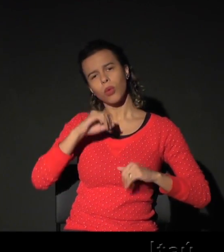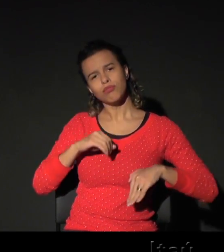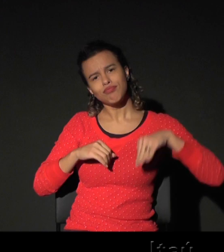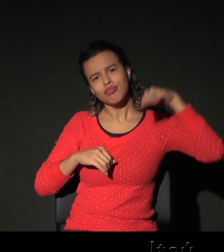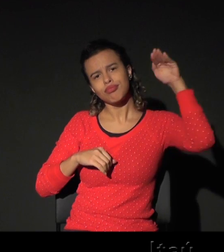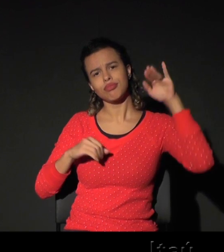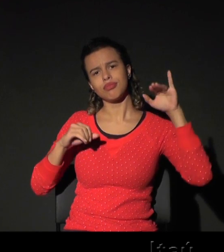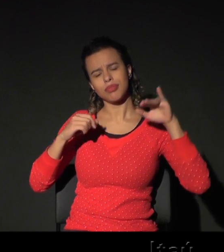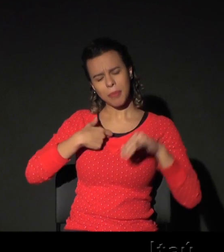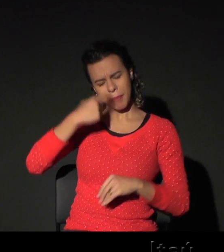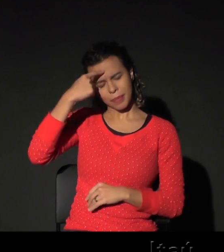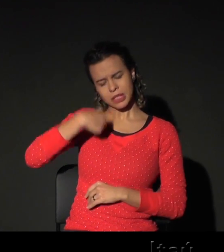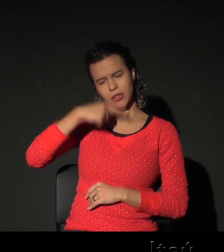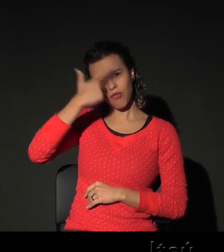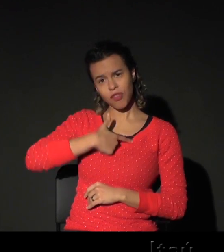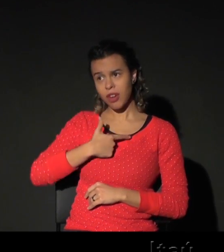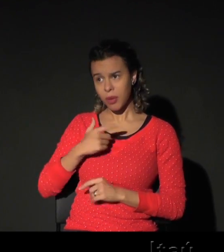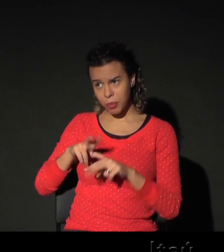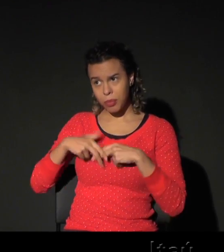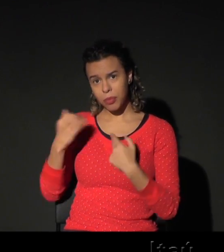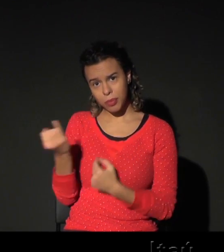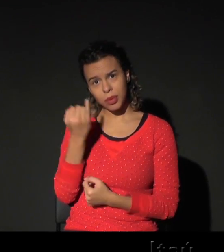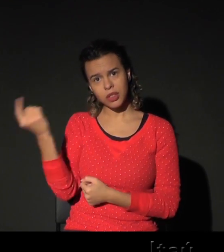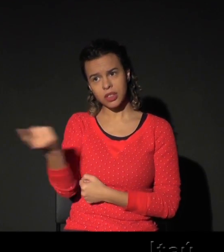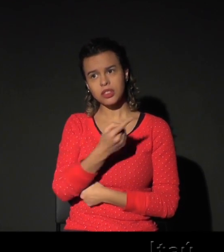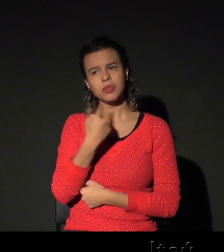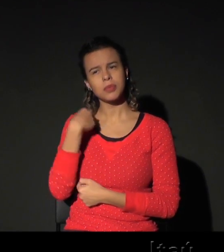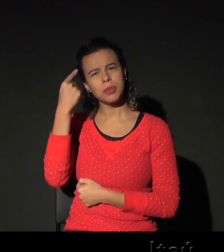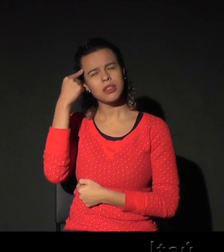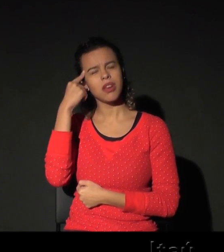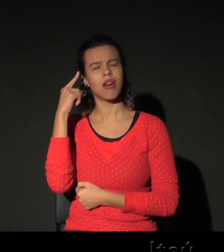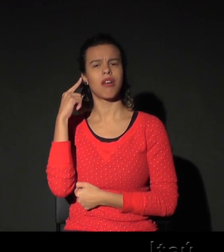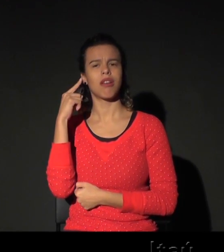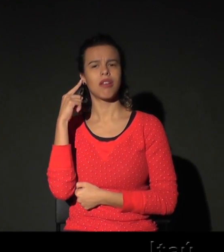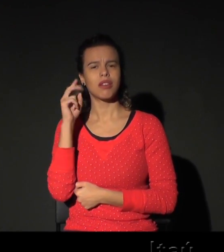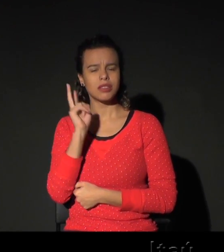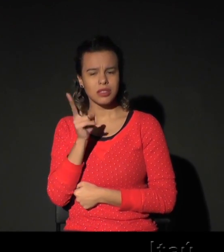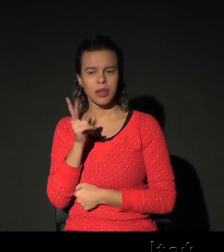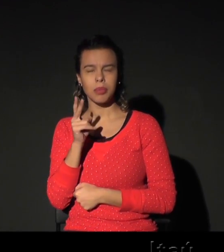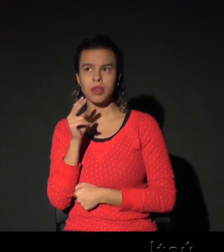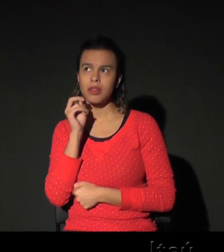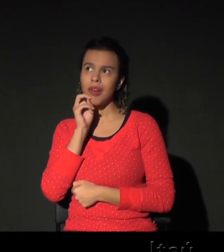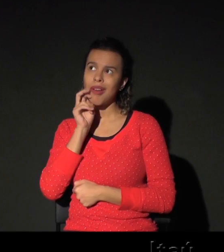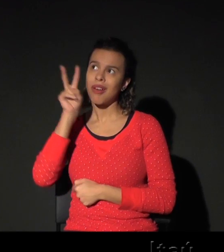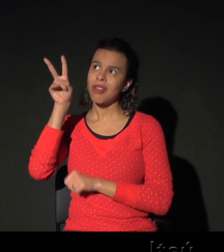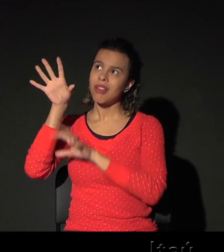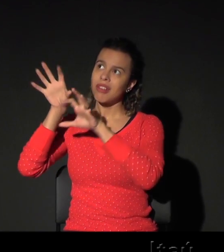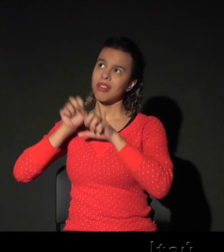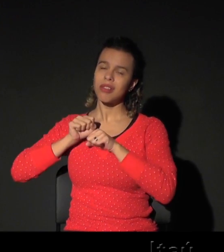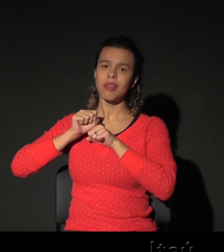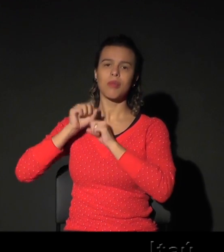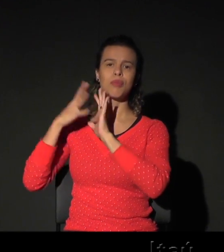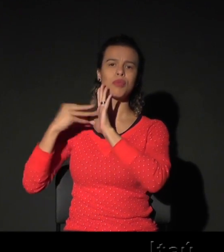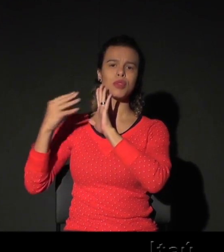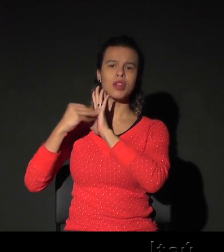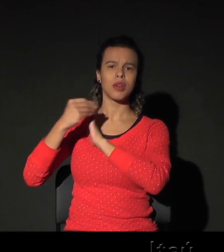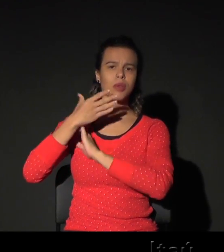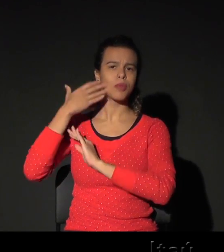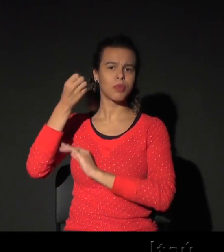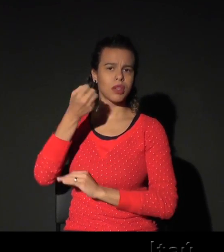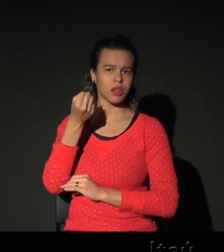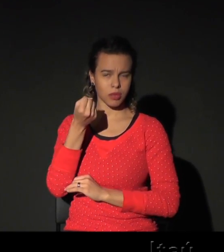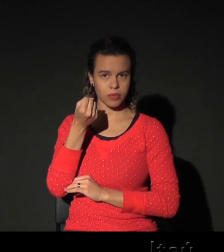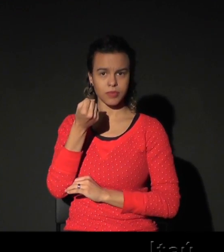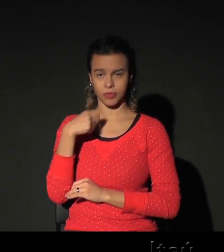né porque a gente se pauta sempre por um olhar branco e nós como mulheres negras né Eh parafraseando a